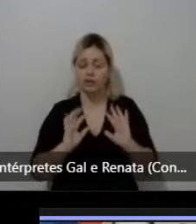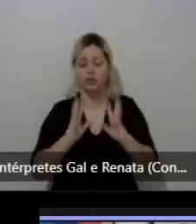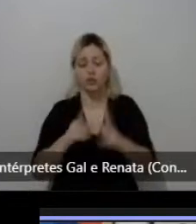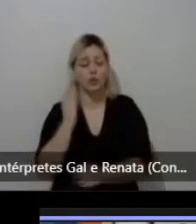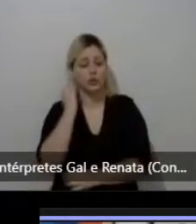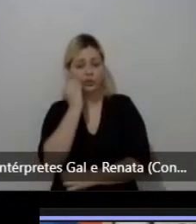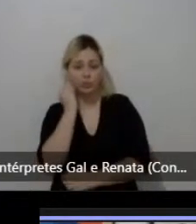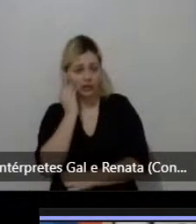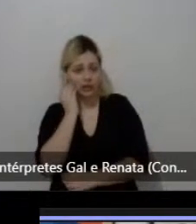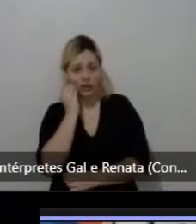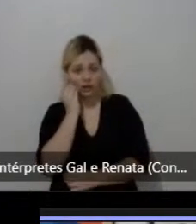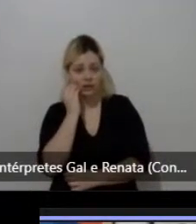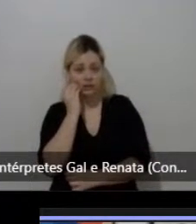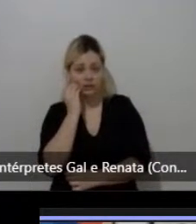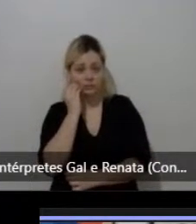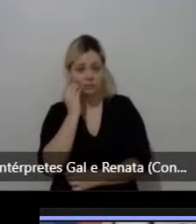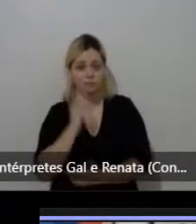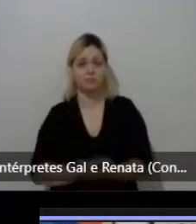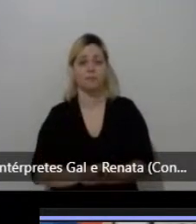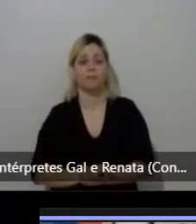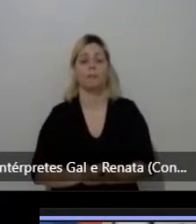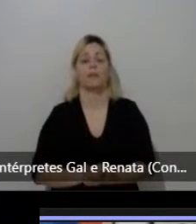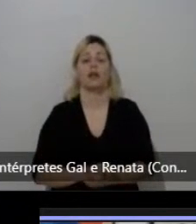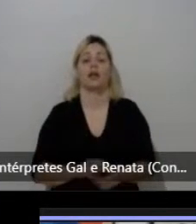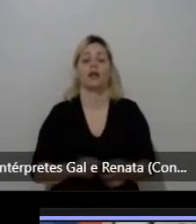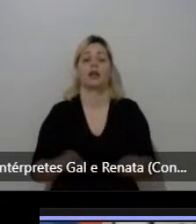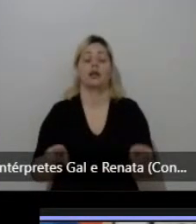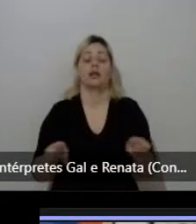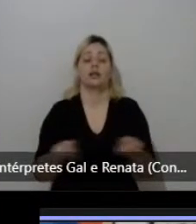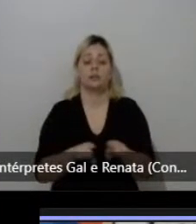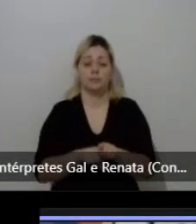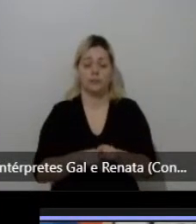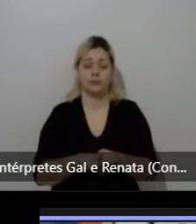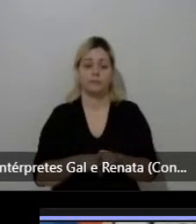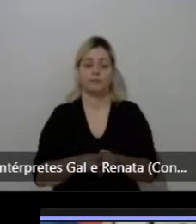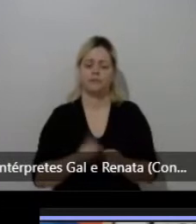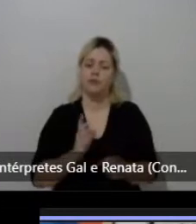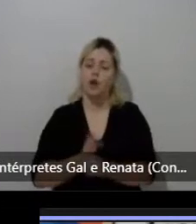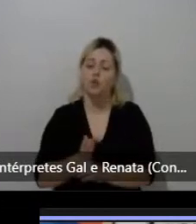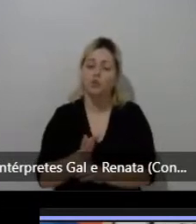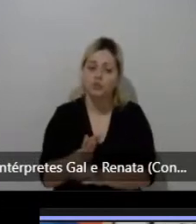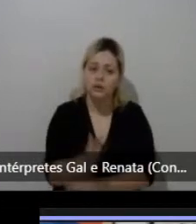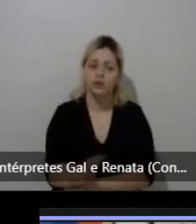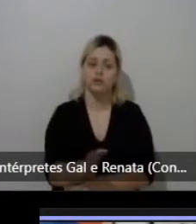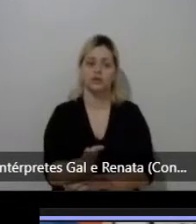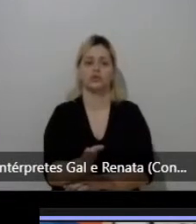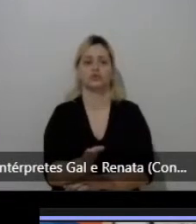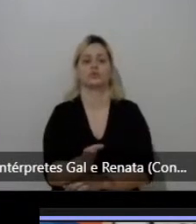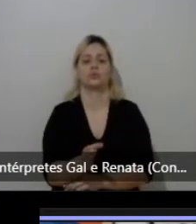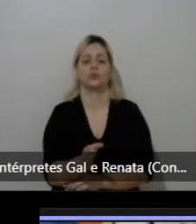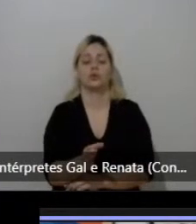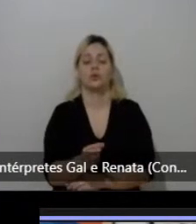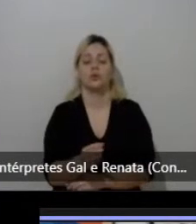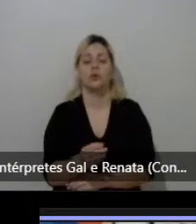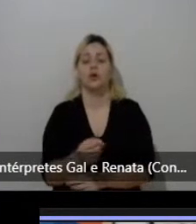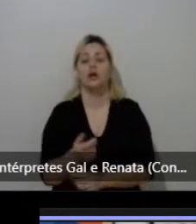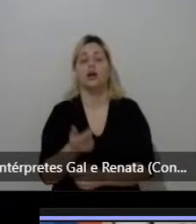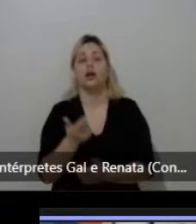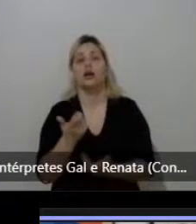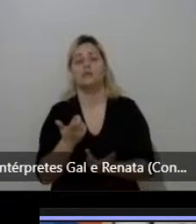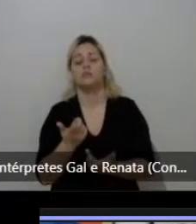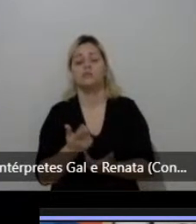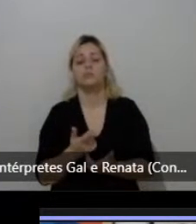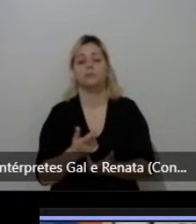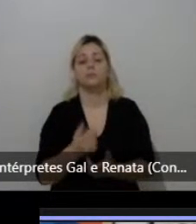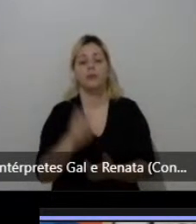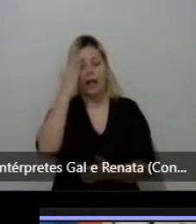né? E aqui eu estou chamando o recorte latino-americano. Nesse sentido, no recorte latino-americano, considerar as lógicas e